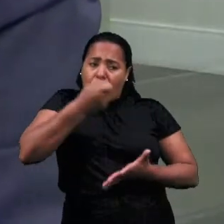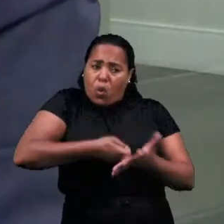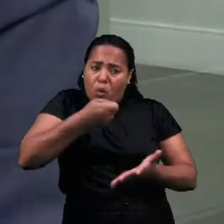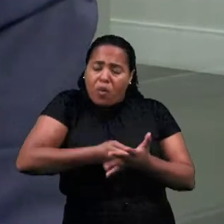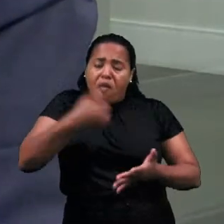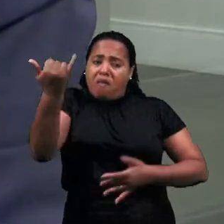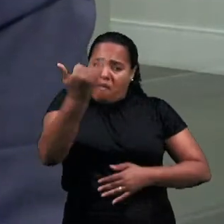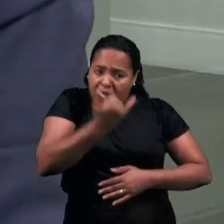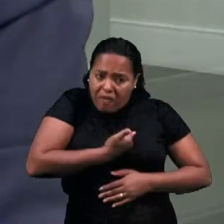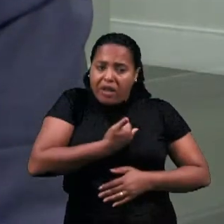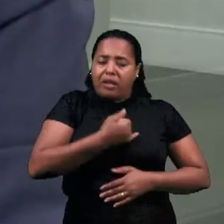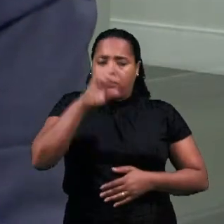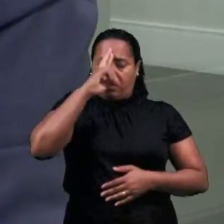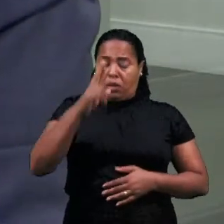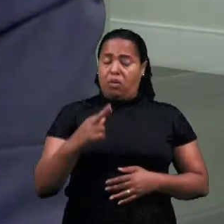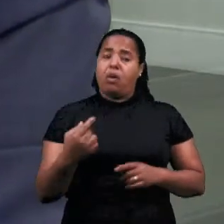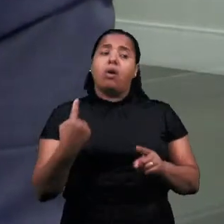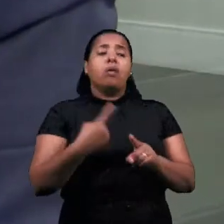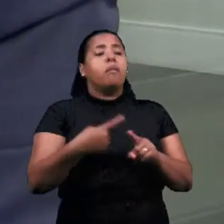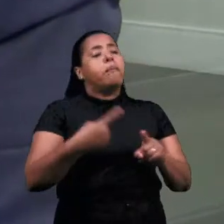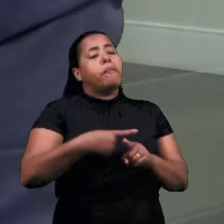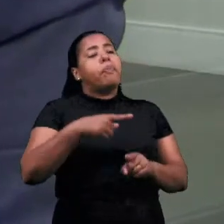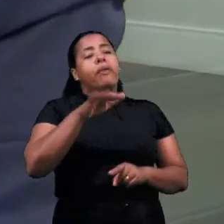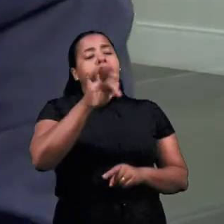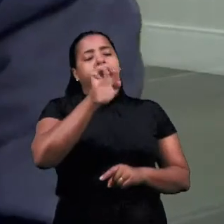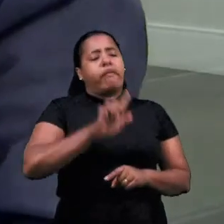é, neste momento,